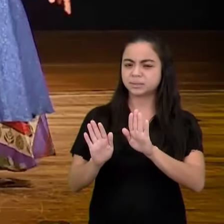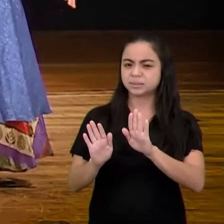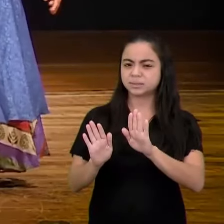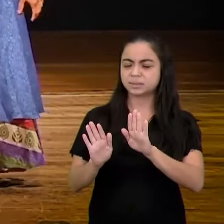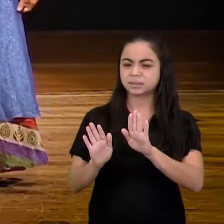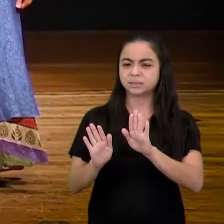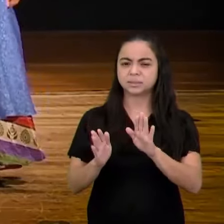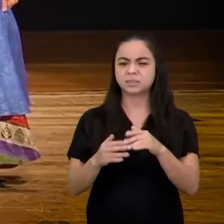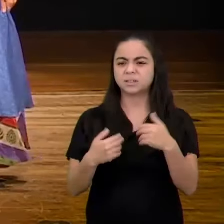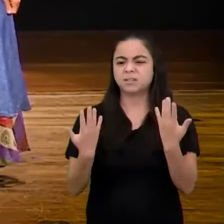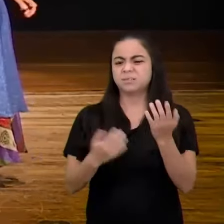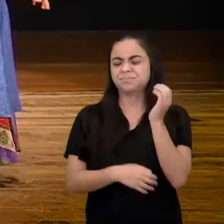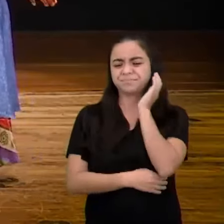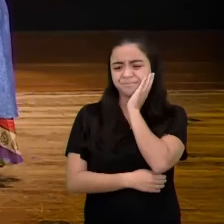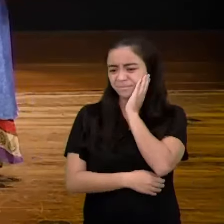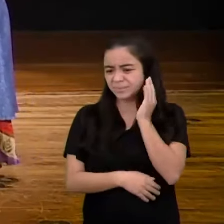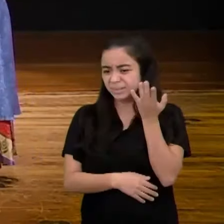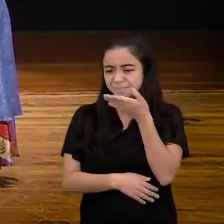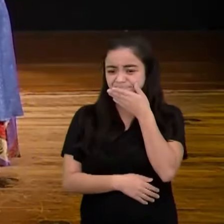gente? Quem manda carta? Que mané!